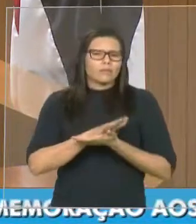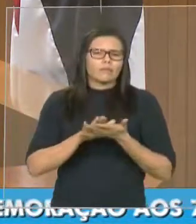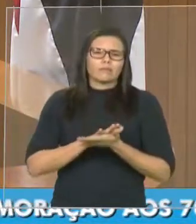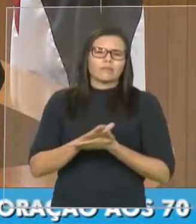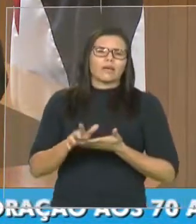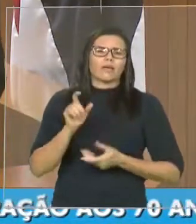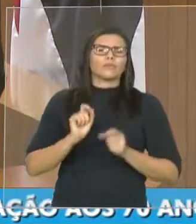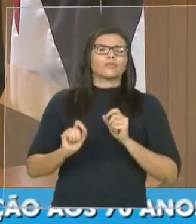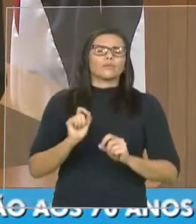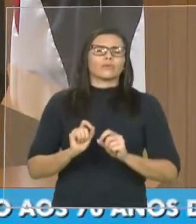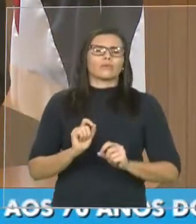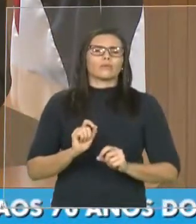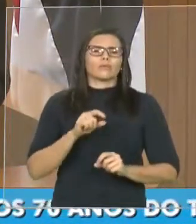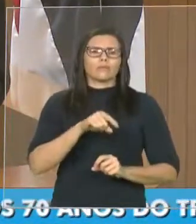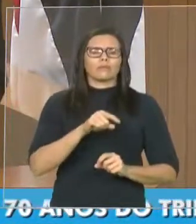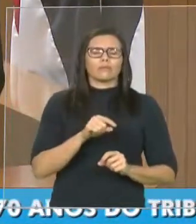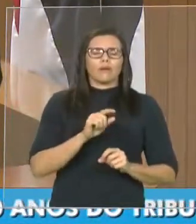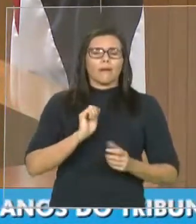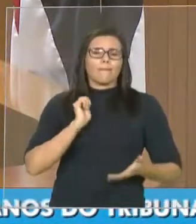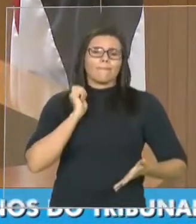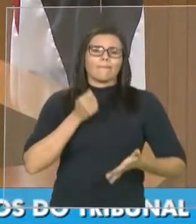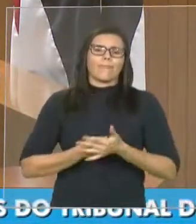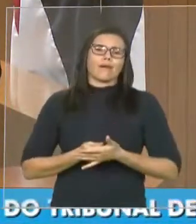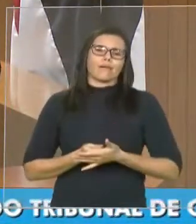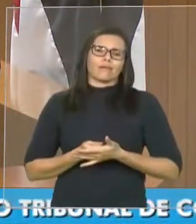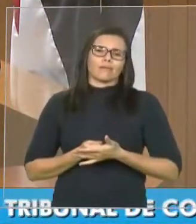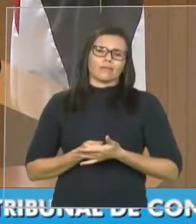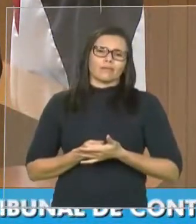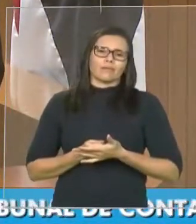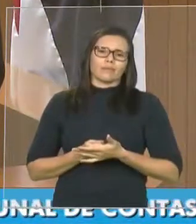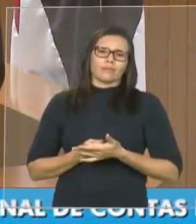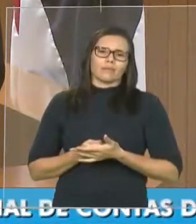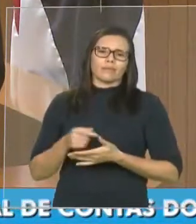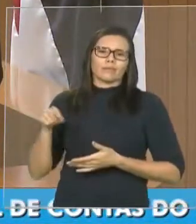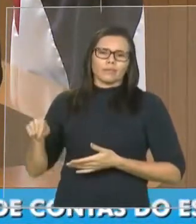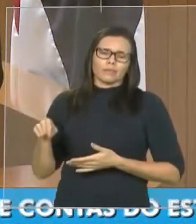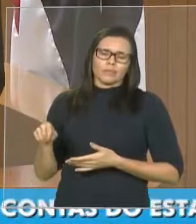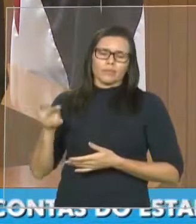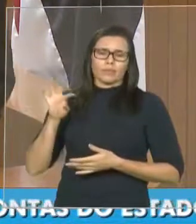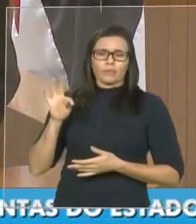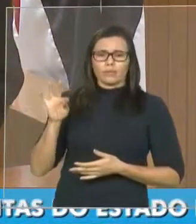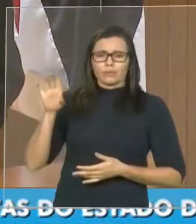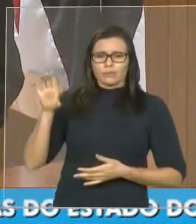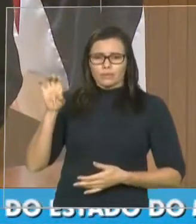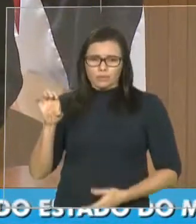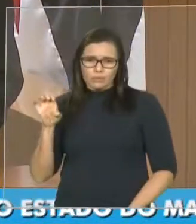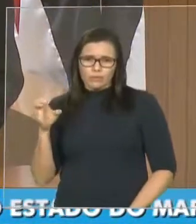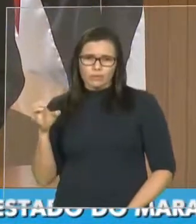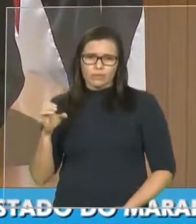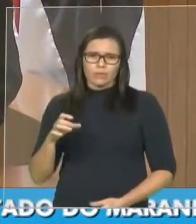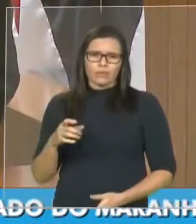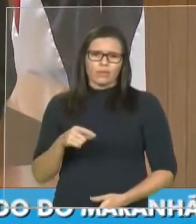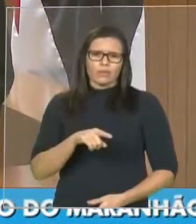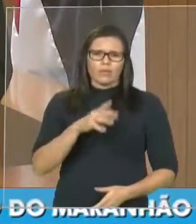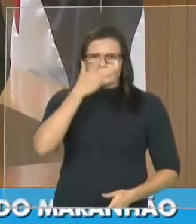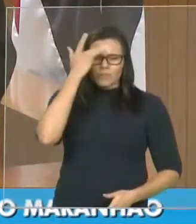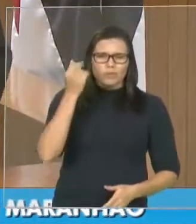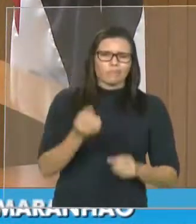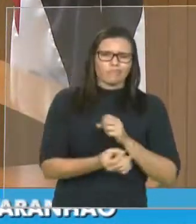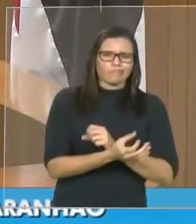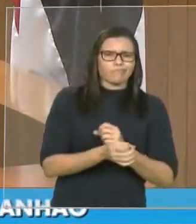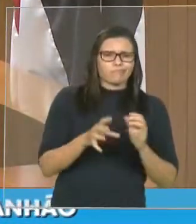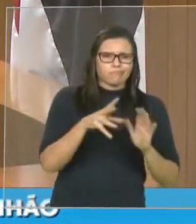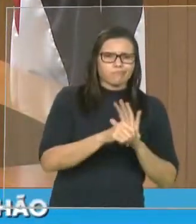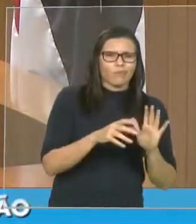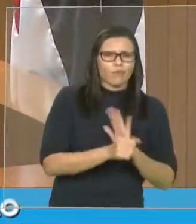Mas o Tribunal de Contas começou a avançar, faz um controle hoje, que eu posso afirmar isso, já faz, concomitante. Não é isso, presidente? De forma